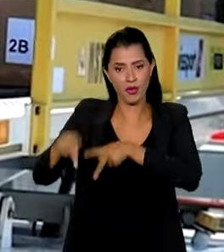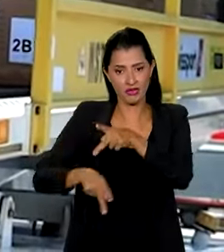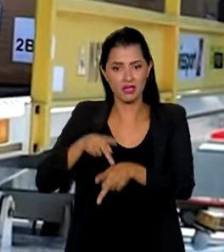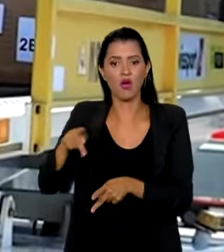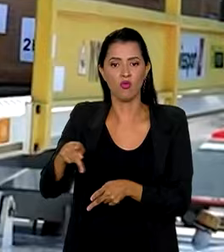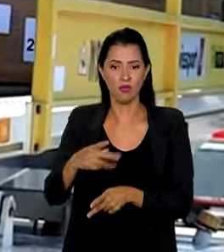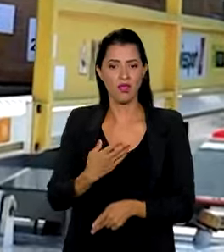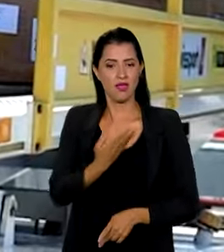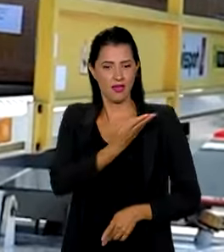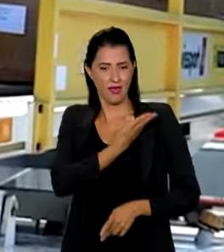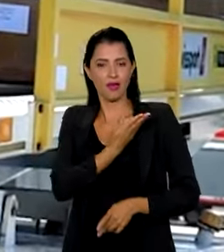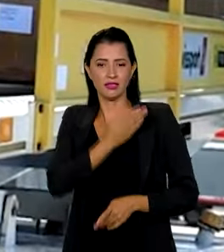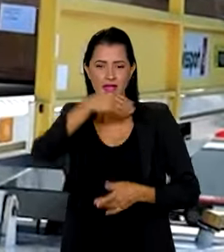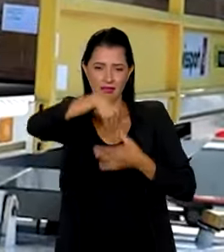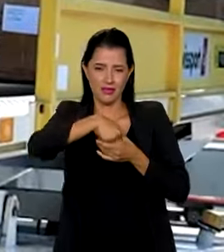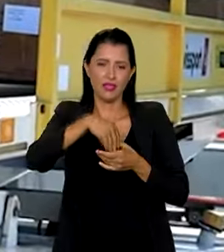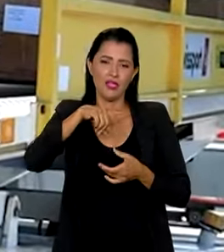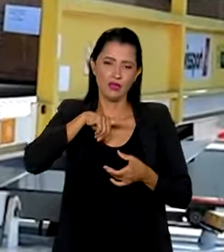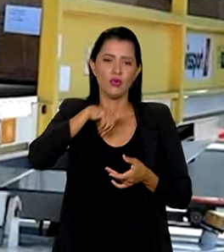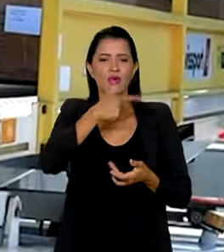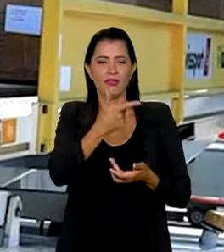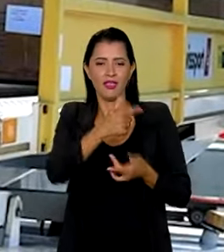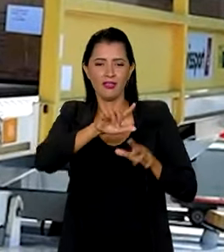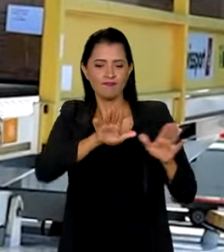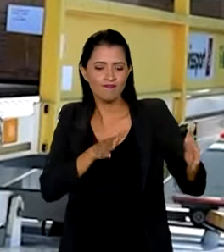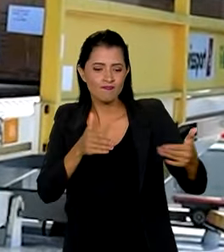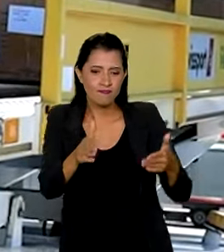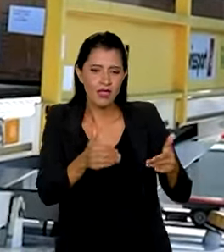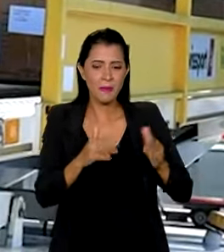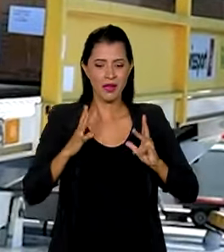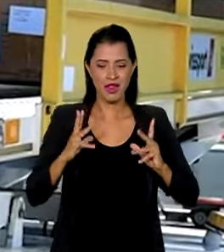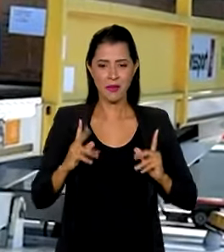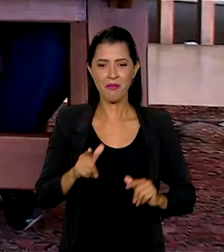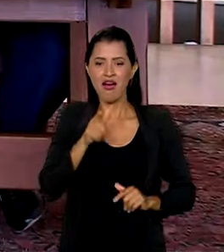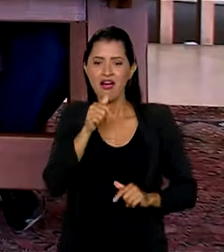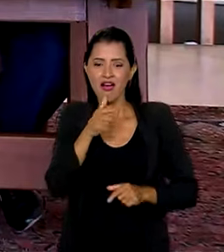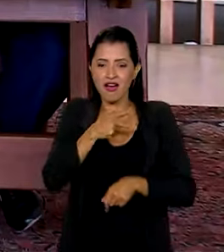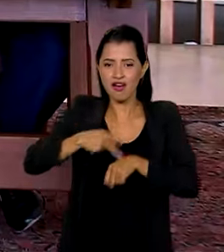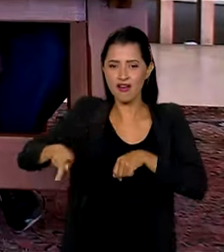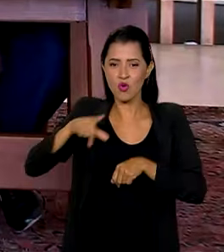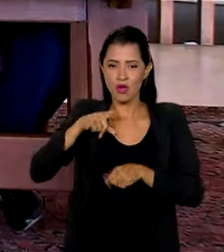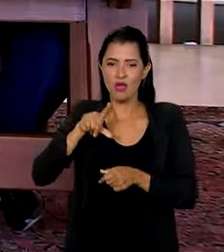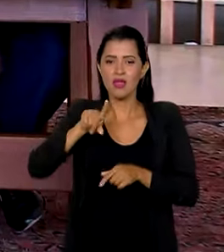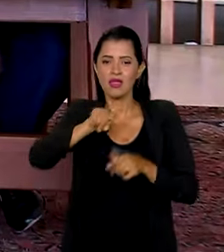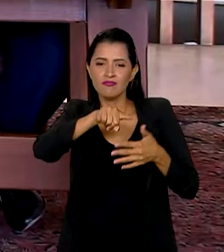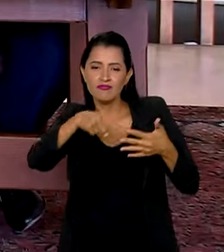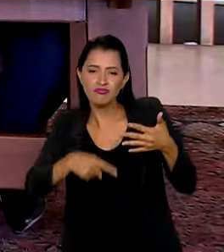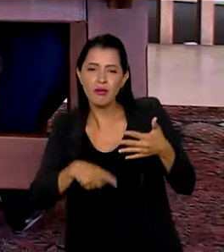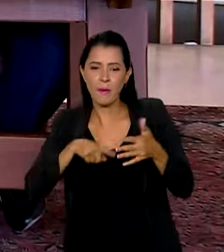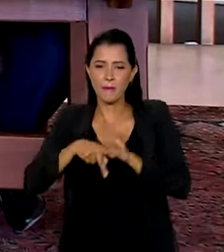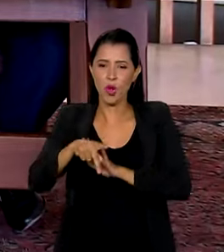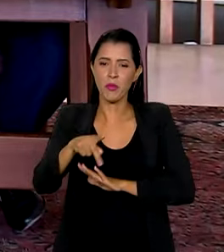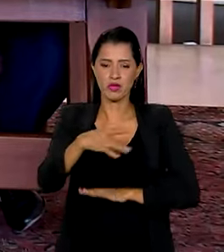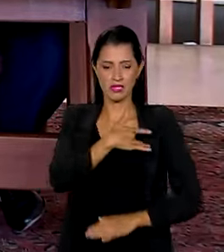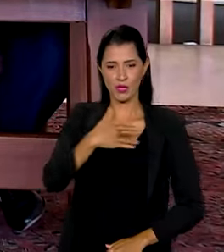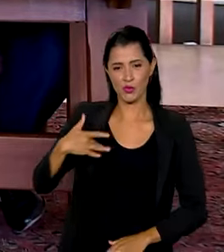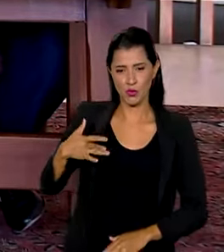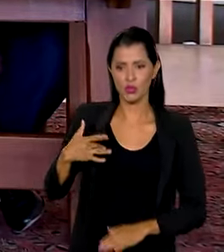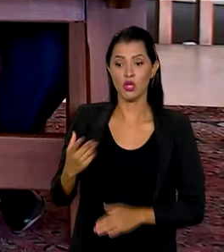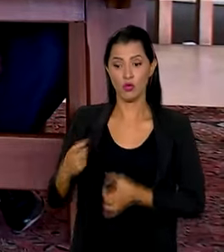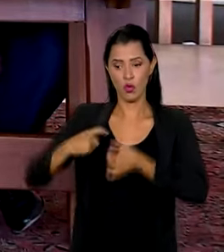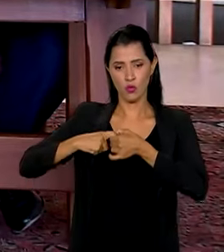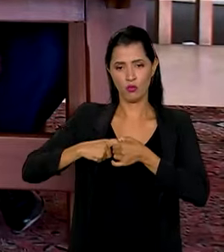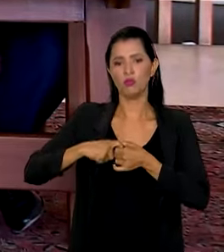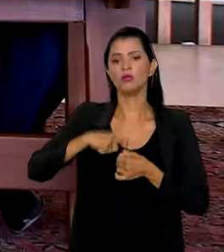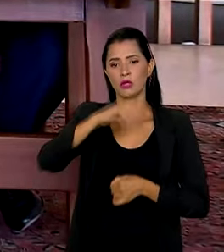composto por equipamentos de filtragem de água e itens de saúde quando o avião retornar o Brasil deve